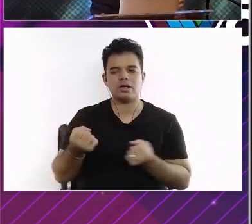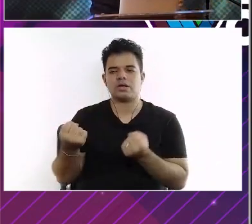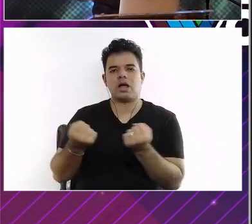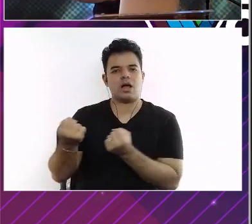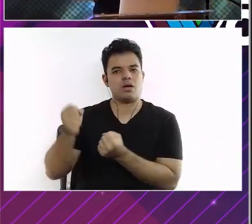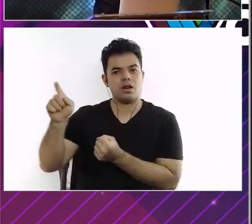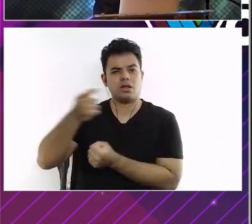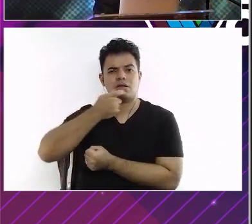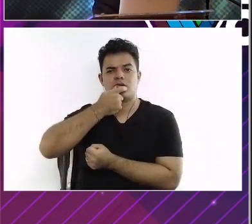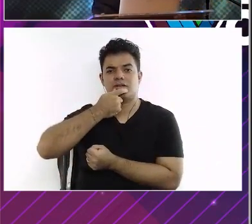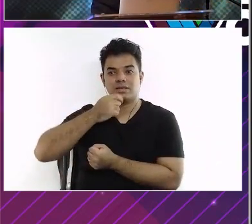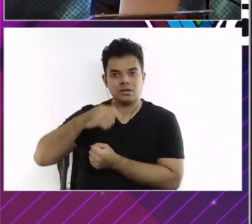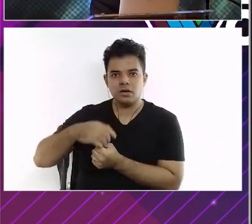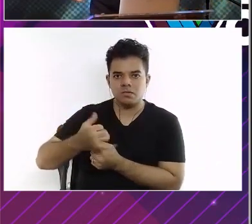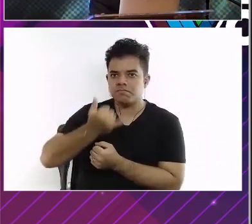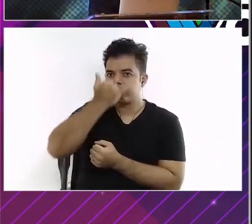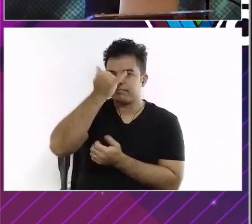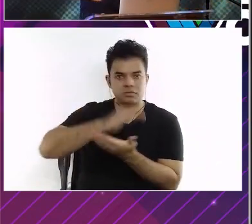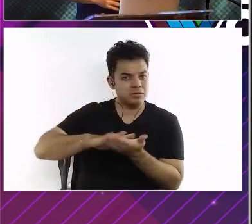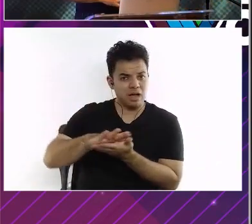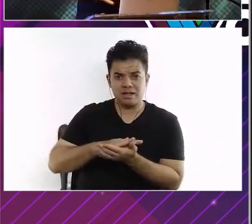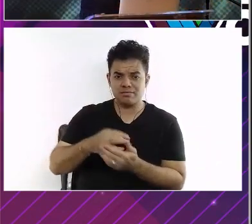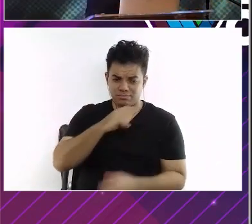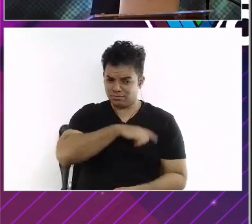não fizer nenhuma besteira muito grande, minha carteira está valendo.